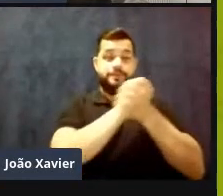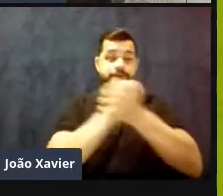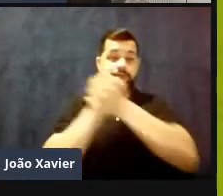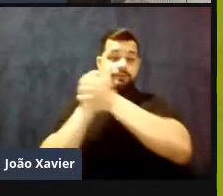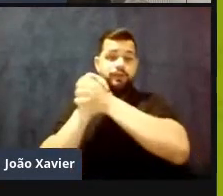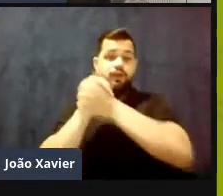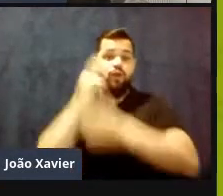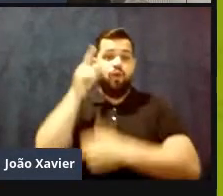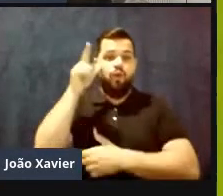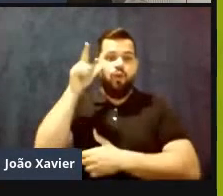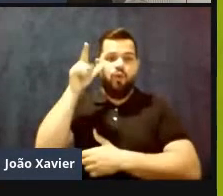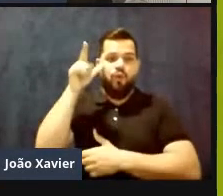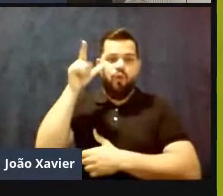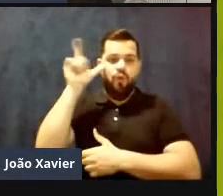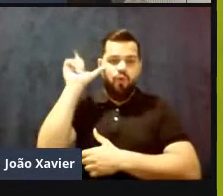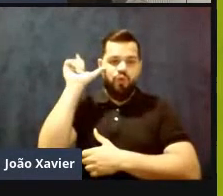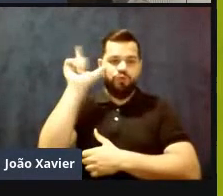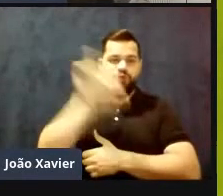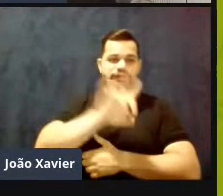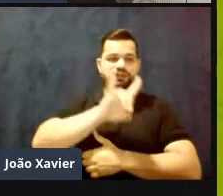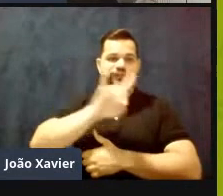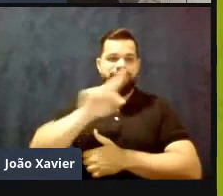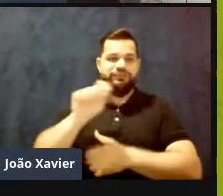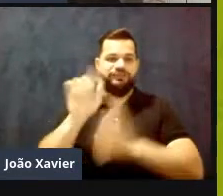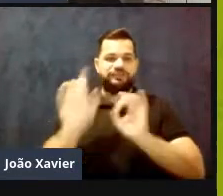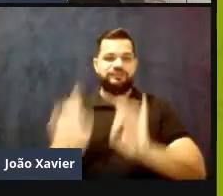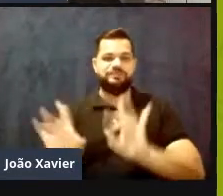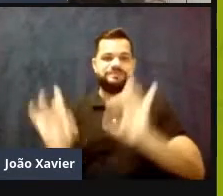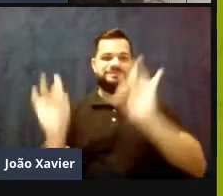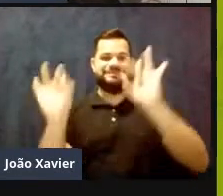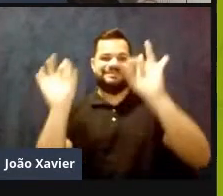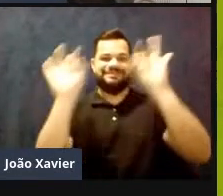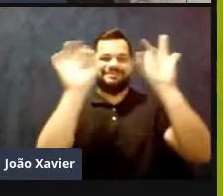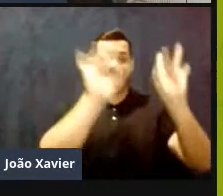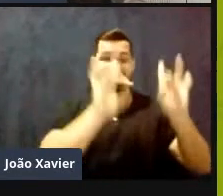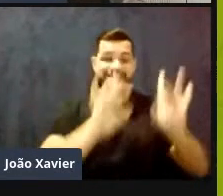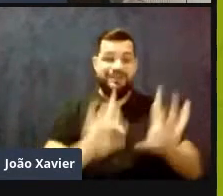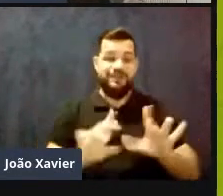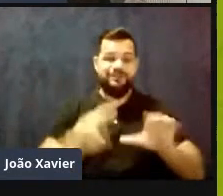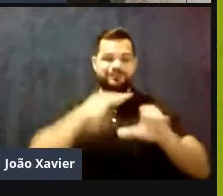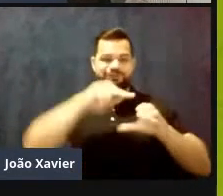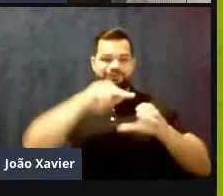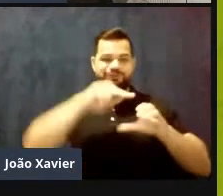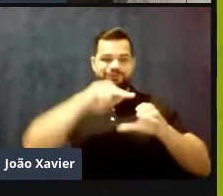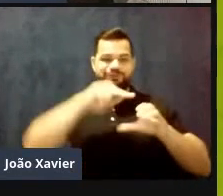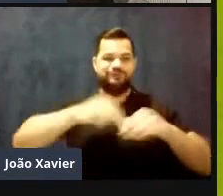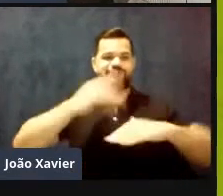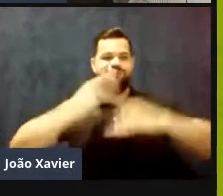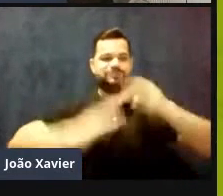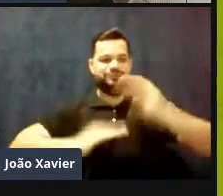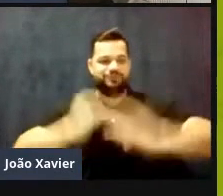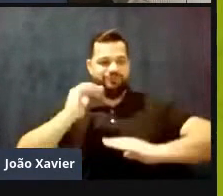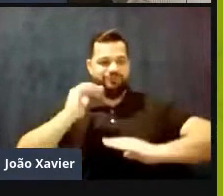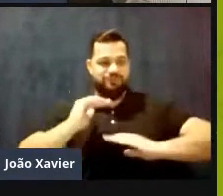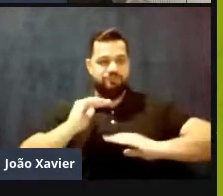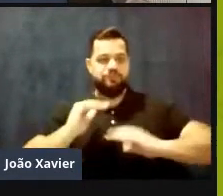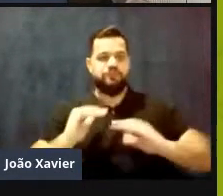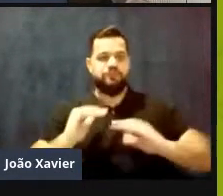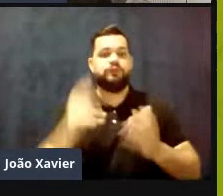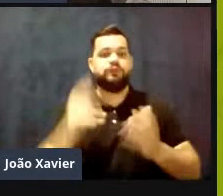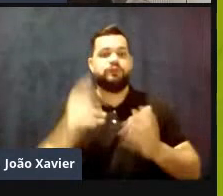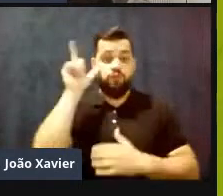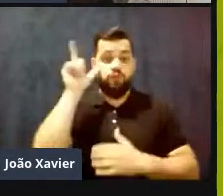datado do dia 28 de agosto, a liberação, né? Foi lançado um parecer técnico que regulamenta